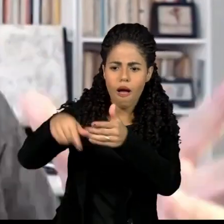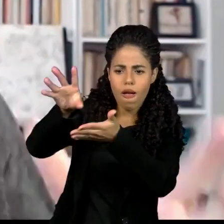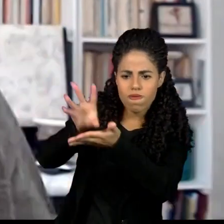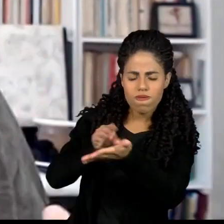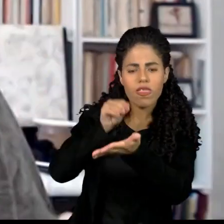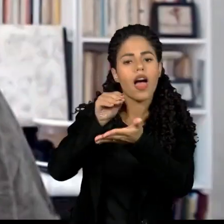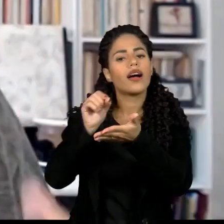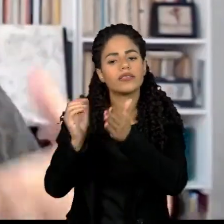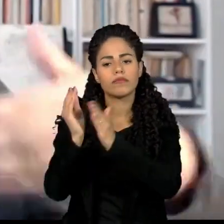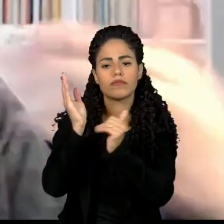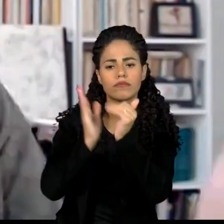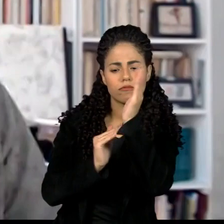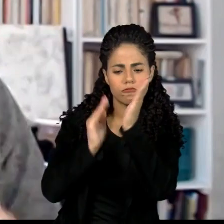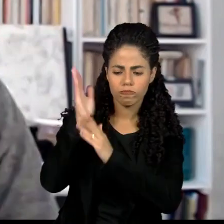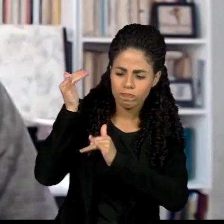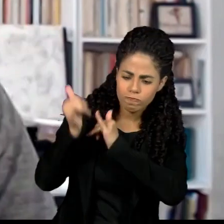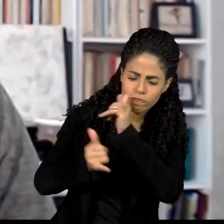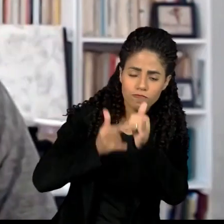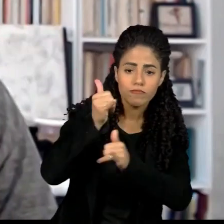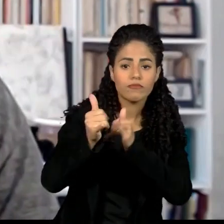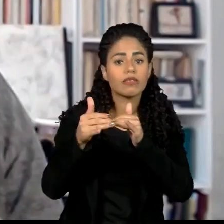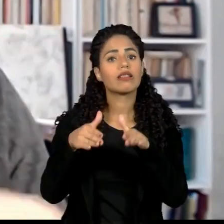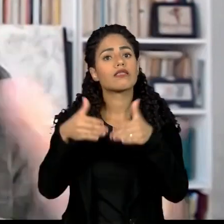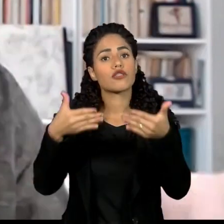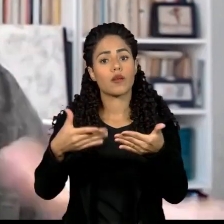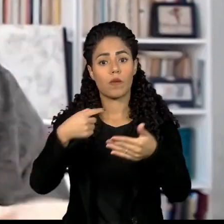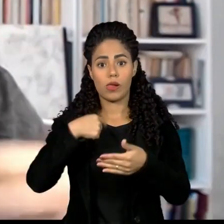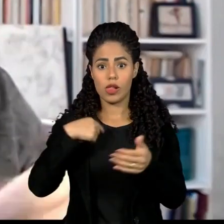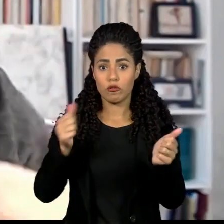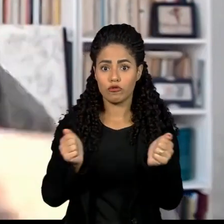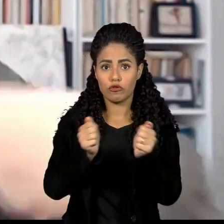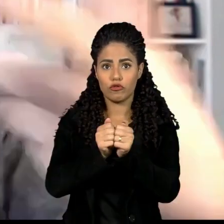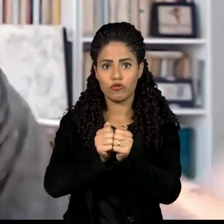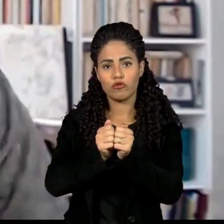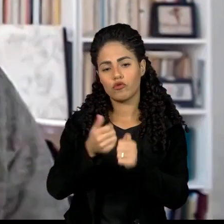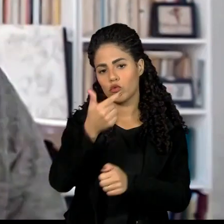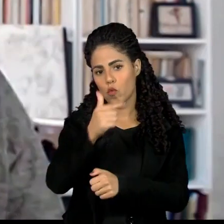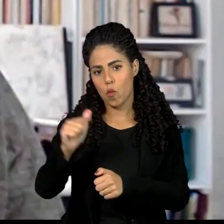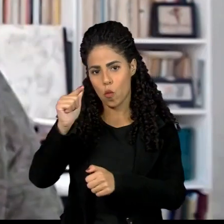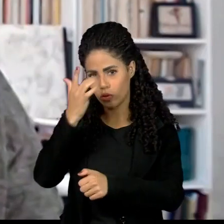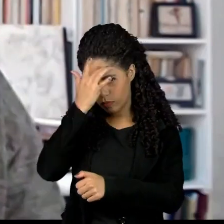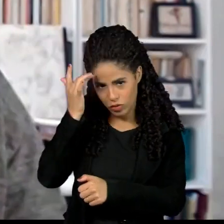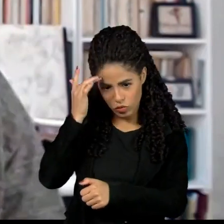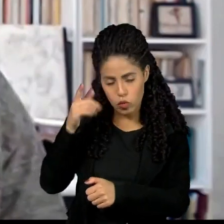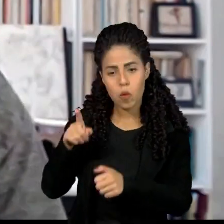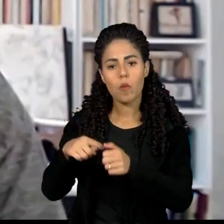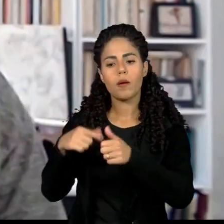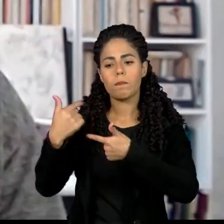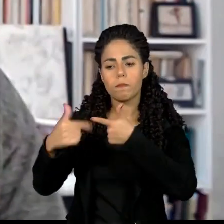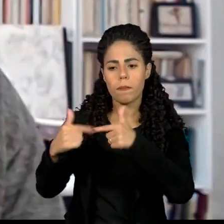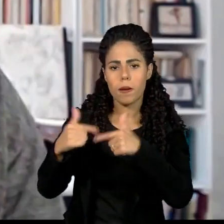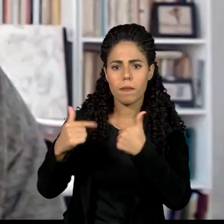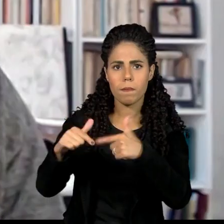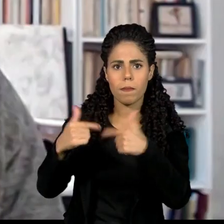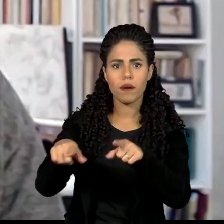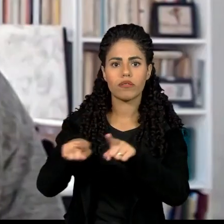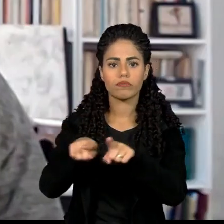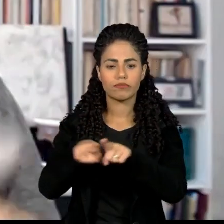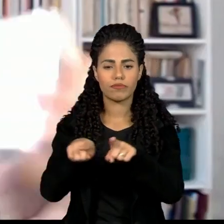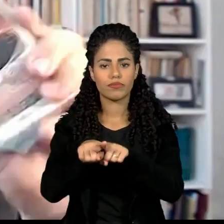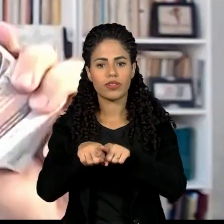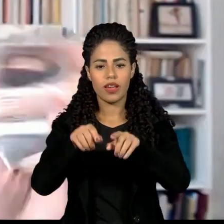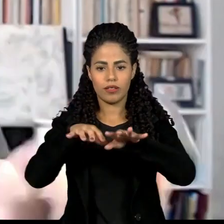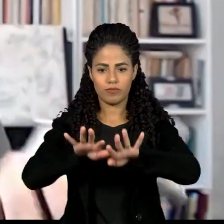Então, inspirado nisso que eu, no meu relatório de pós-doutorado, né, que se tornou o meu baralho